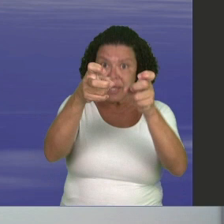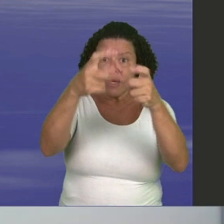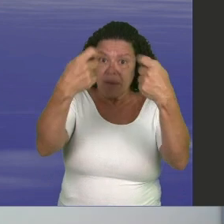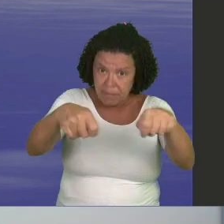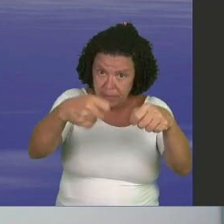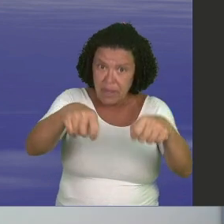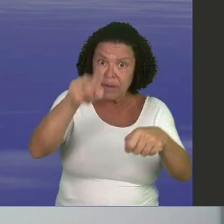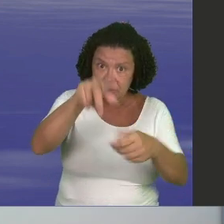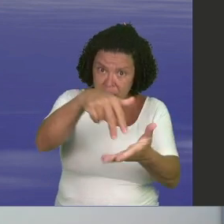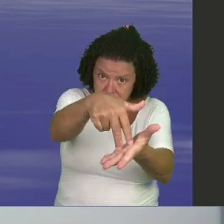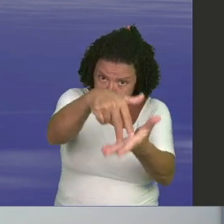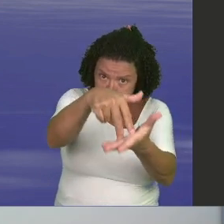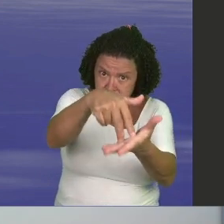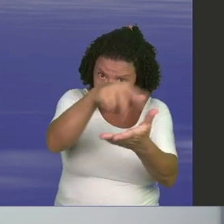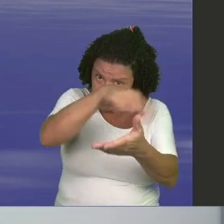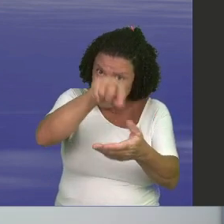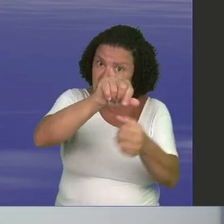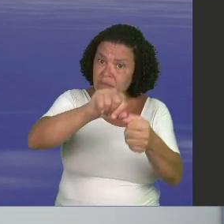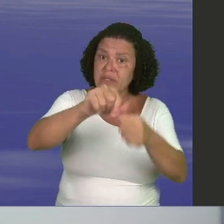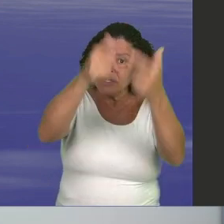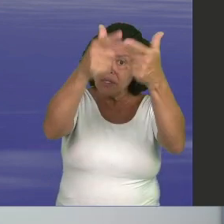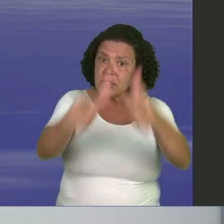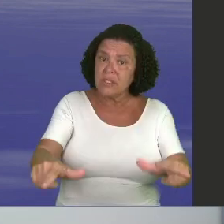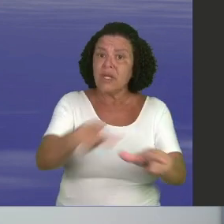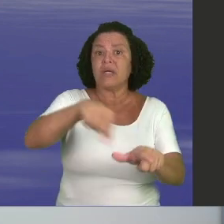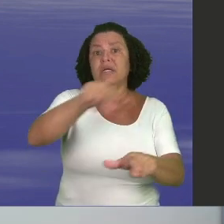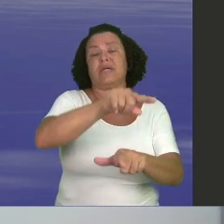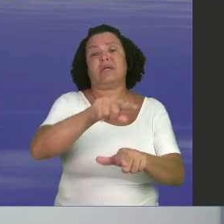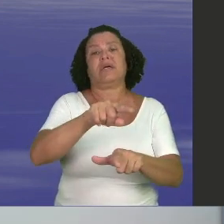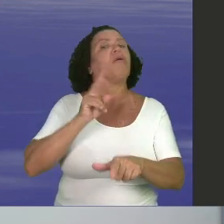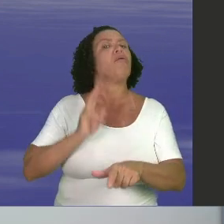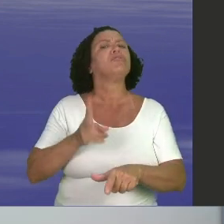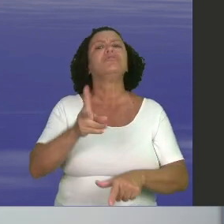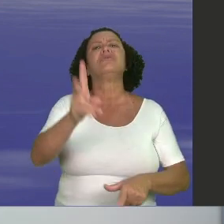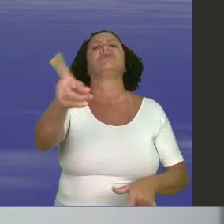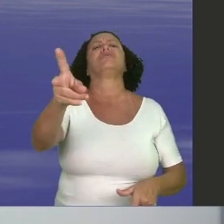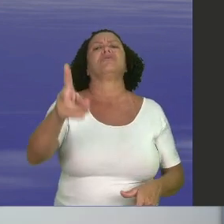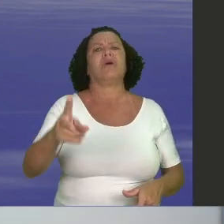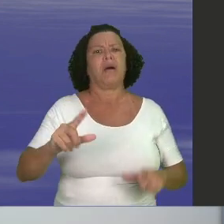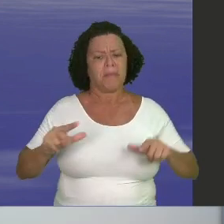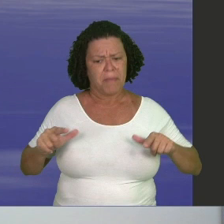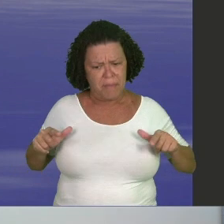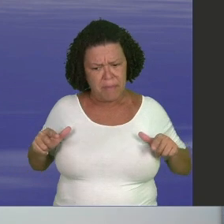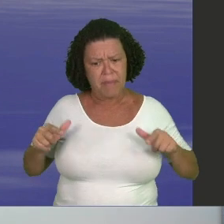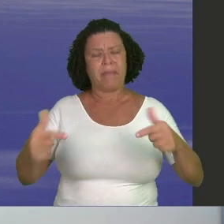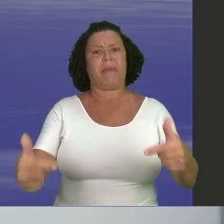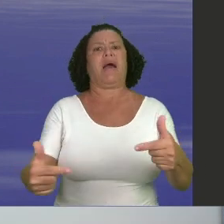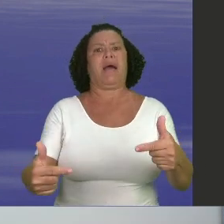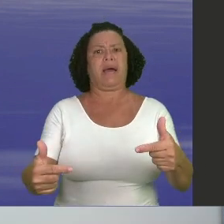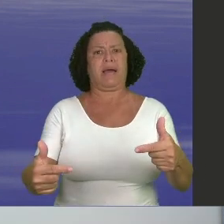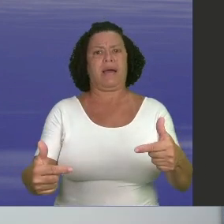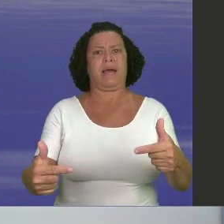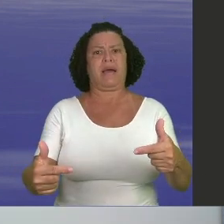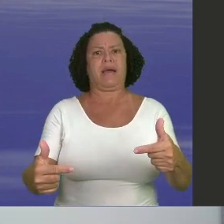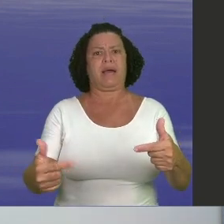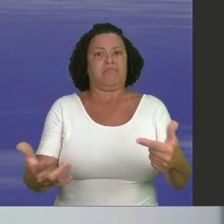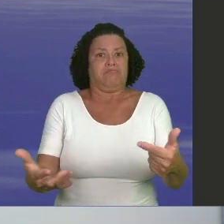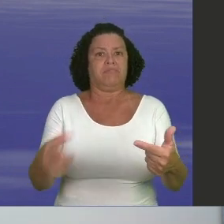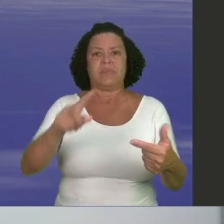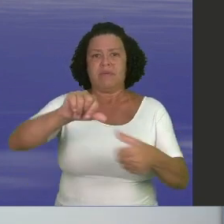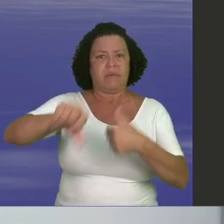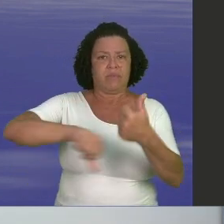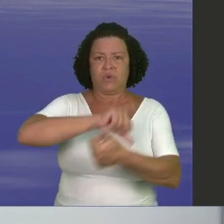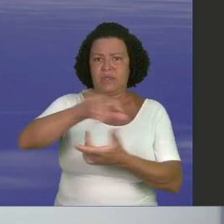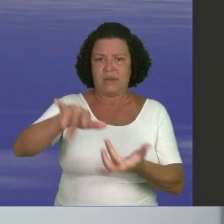se resignar e ir para frente, agir, porque sem ação não há mudança.